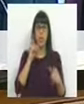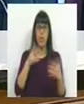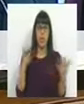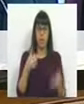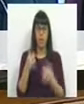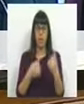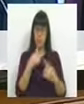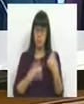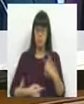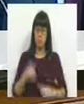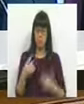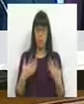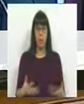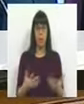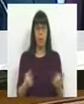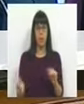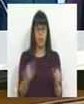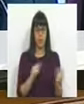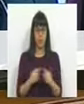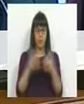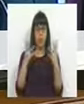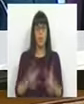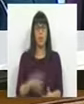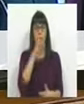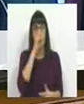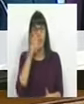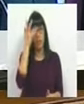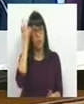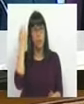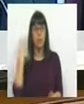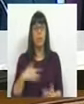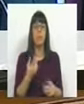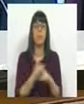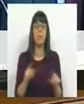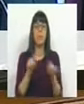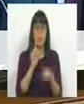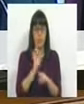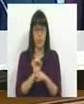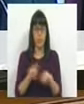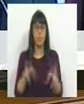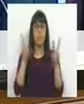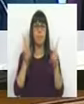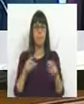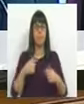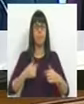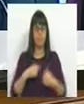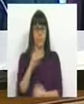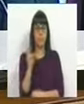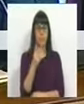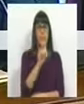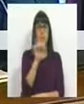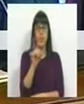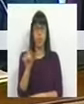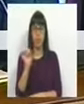com alguma estranheza neste momento da discussão do Orçamento de Estado. E por isso, relativamente a esta matéria, nós colocamos três